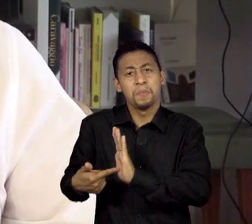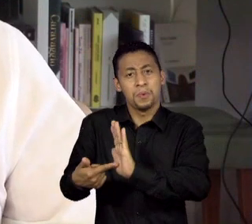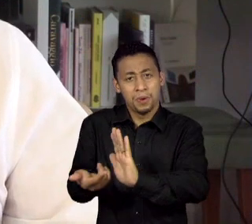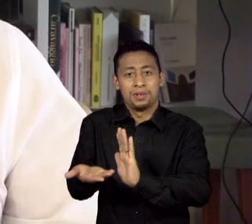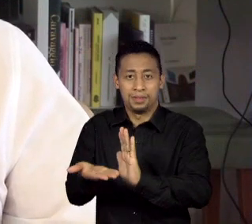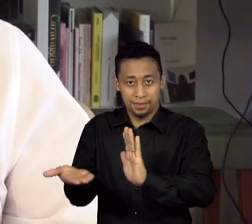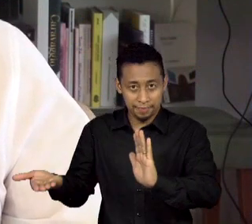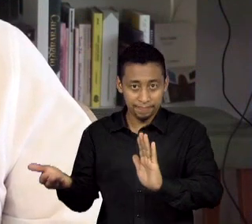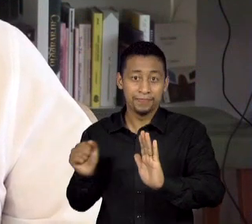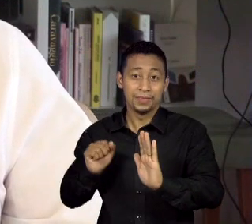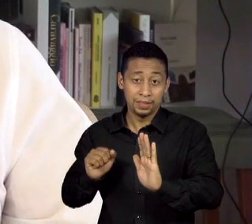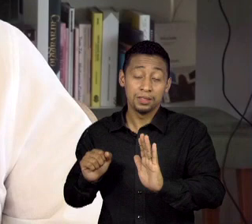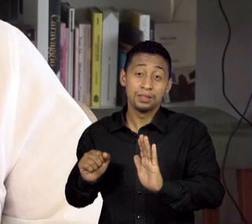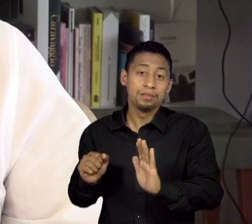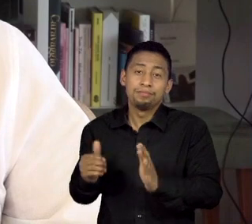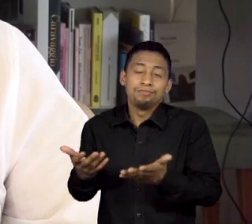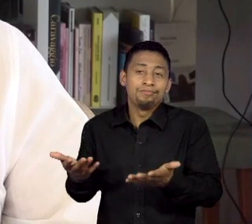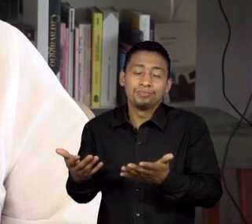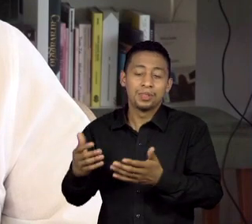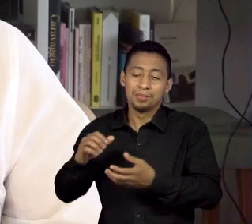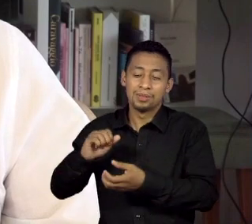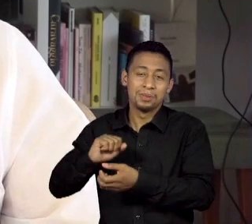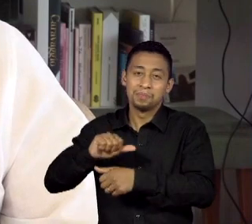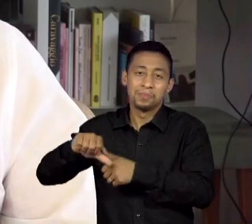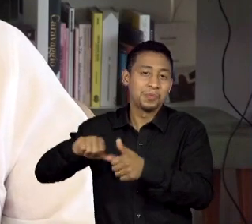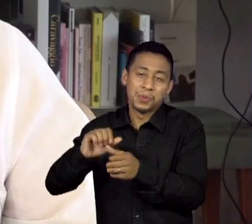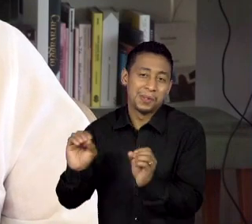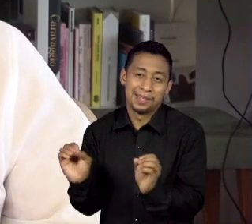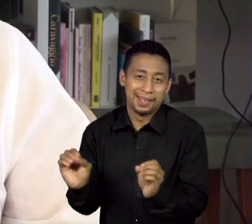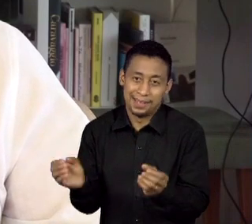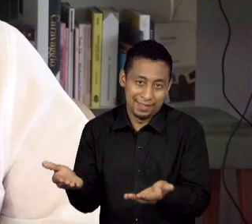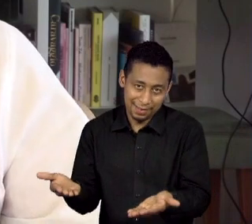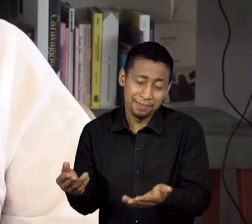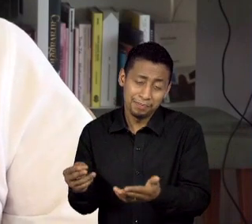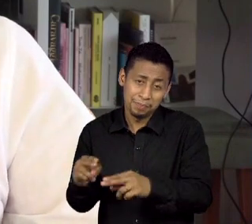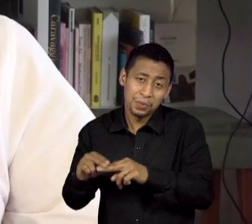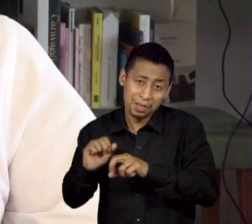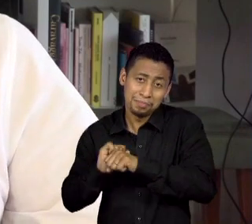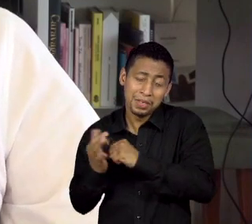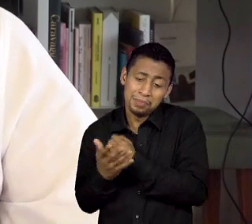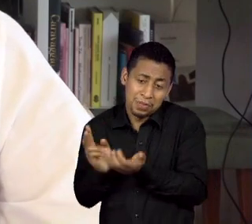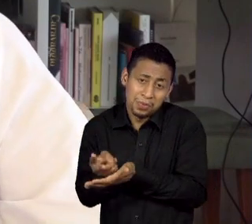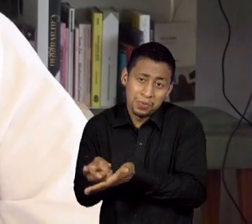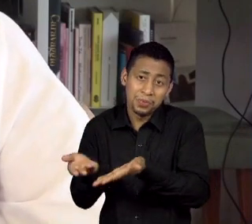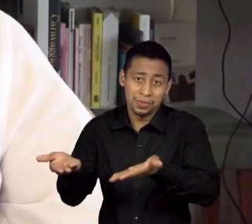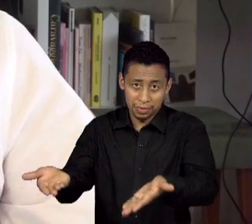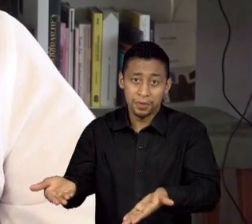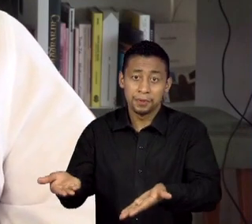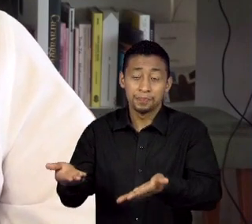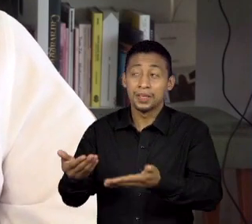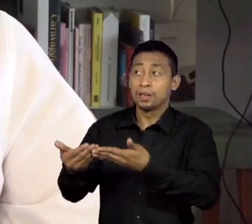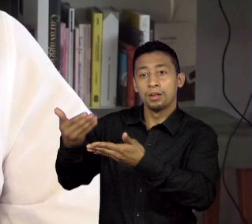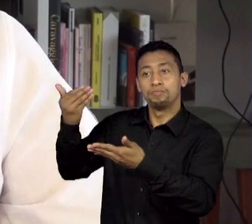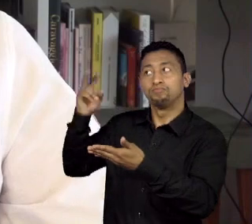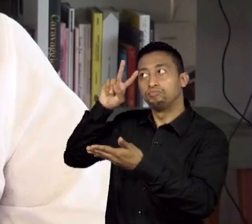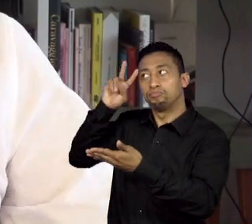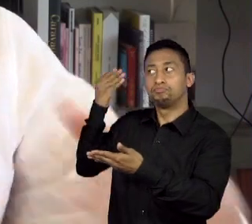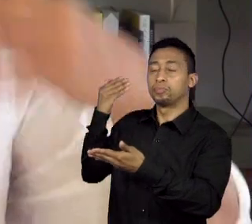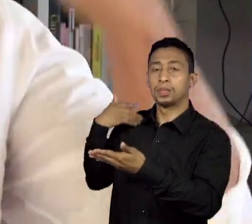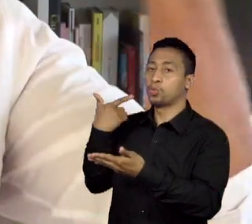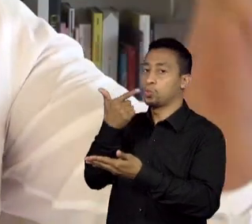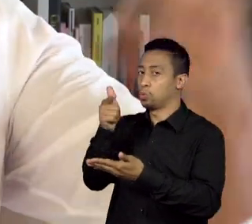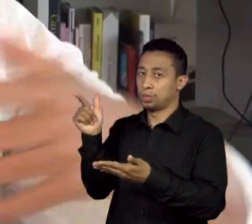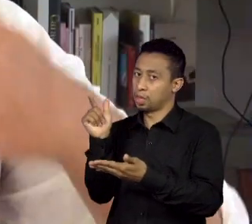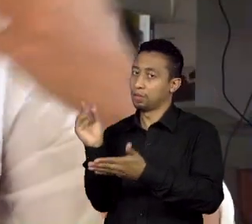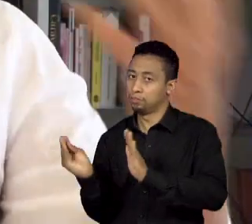tão operístico que é quase no tom da pandemia. Ele não tem nada diretamente ligado na história. O que houve